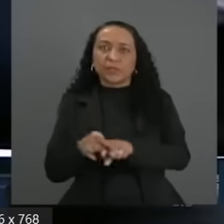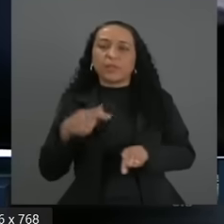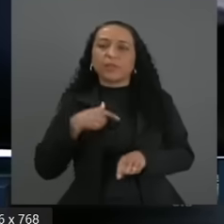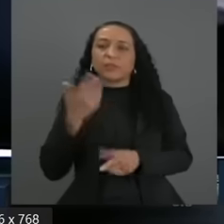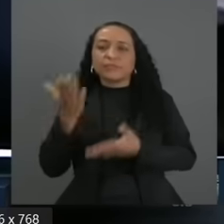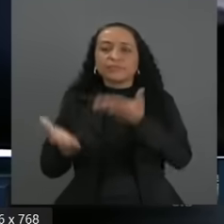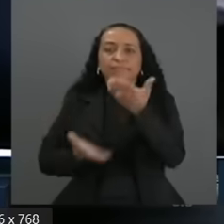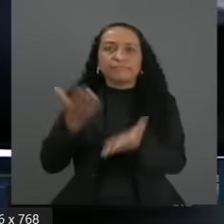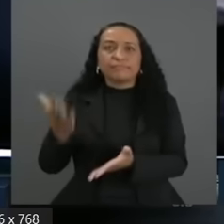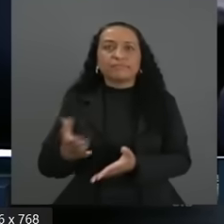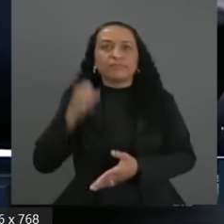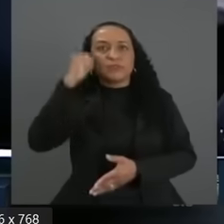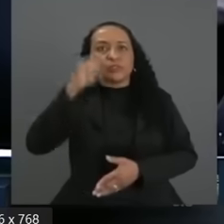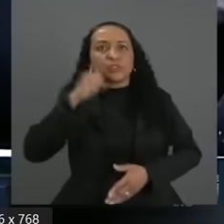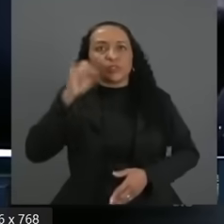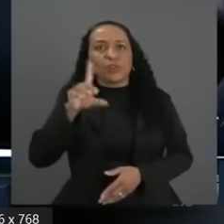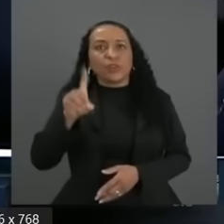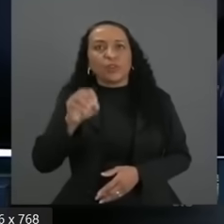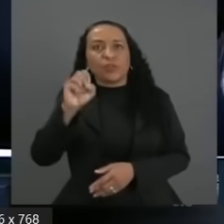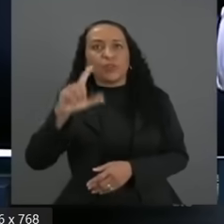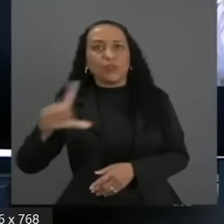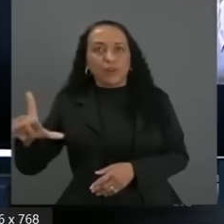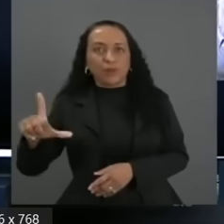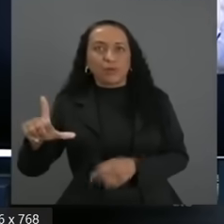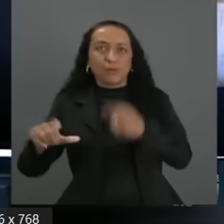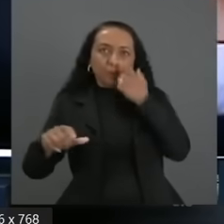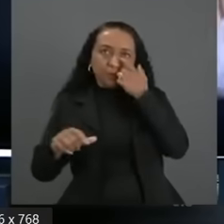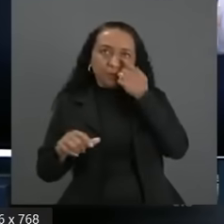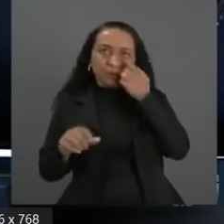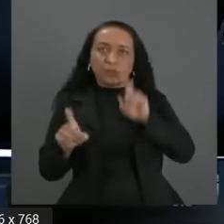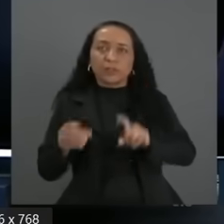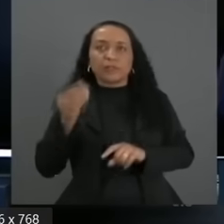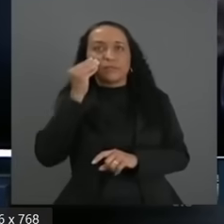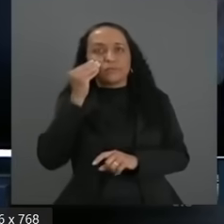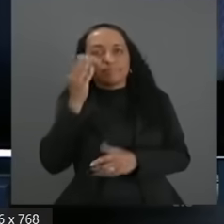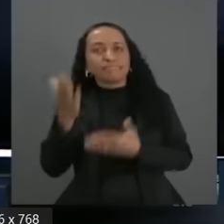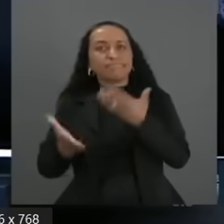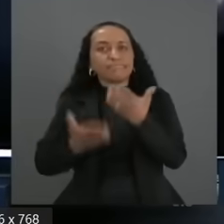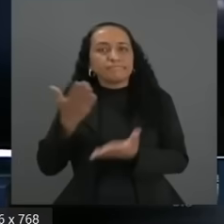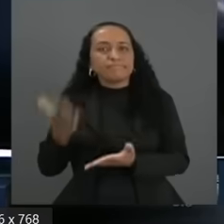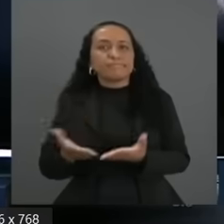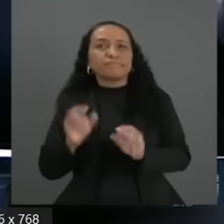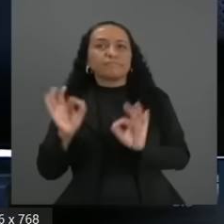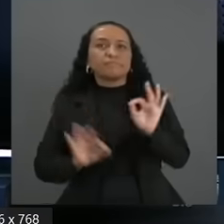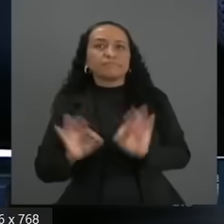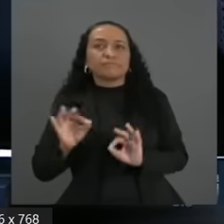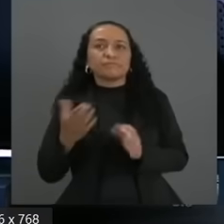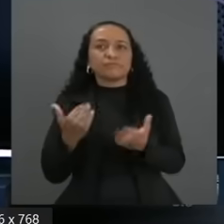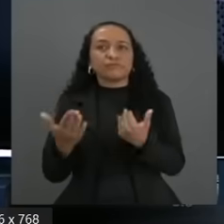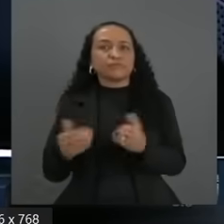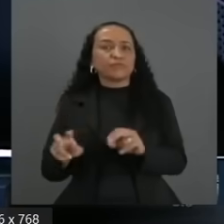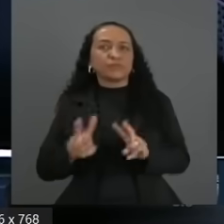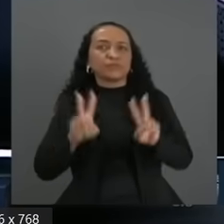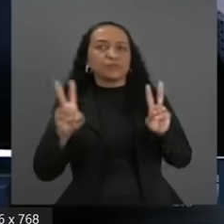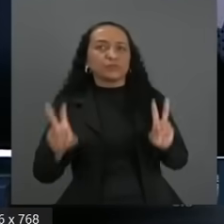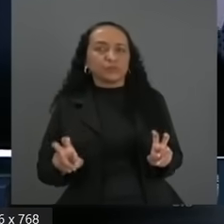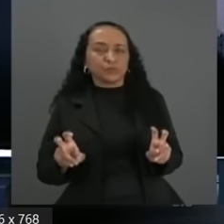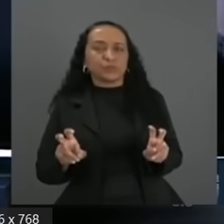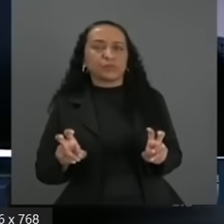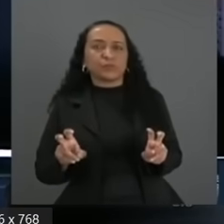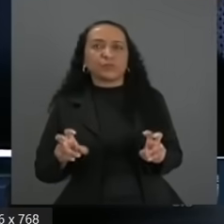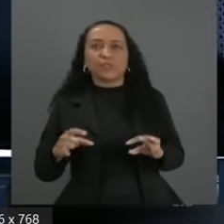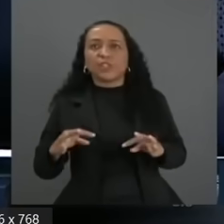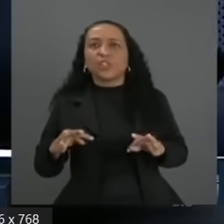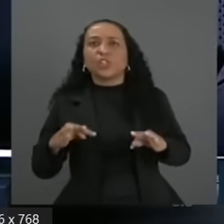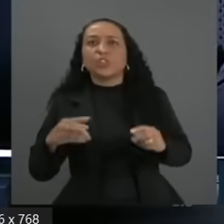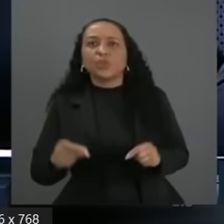tratando com o senador Marcos Duval e buscando estabelecer um diálogo em relação a tudo que